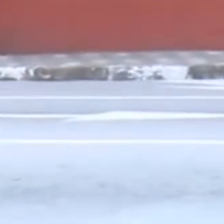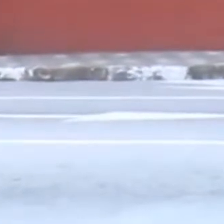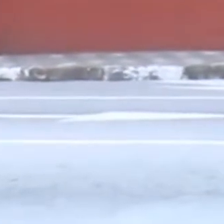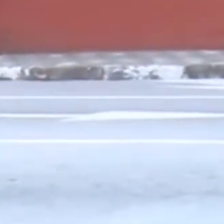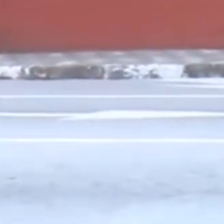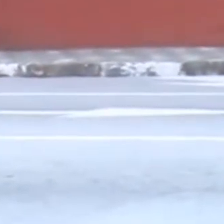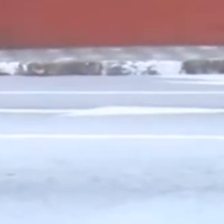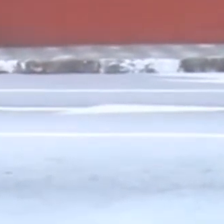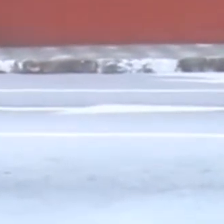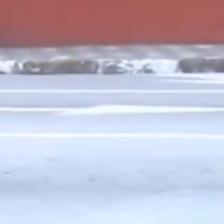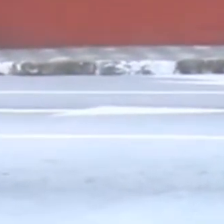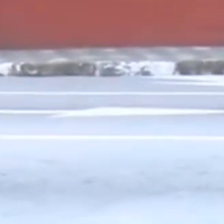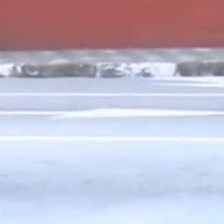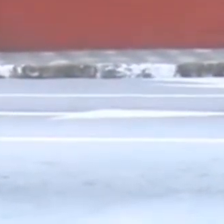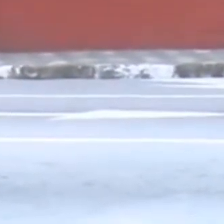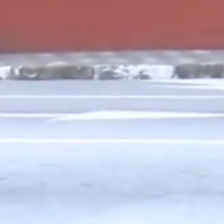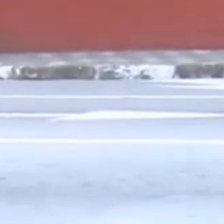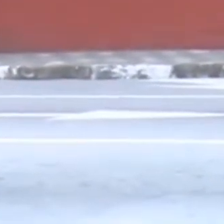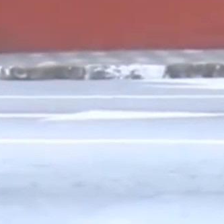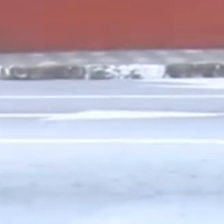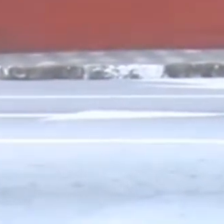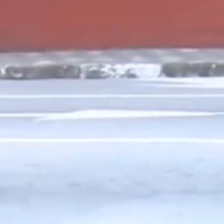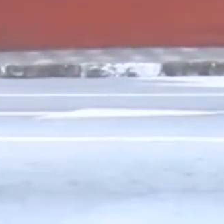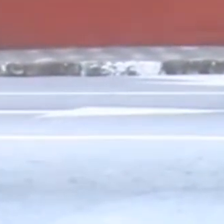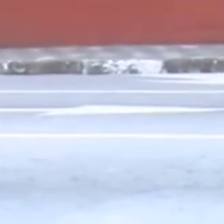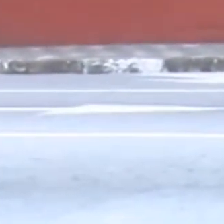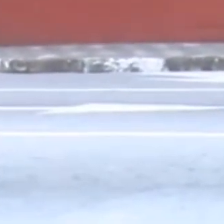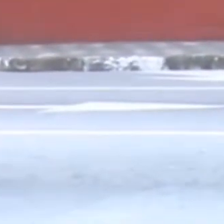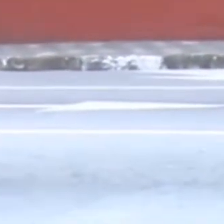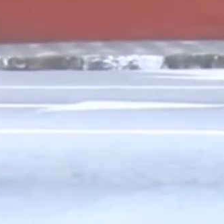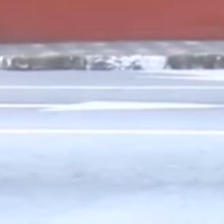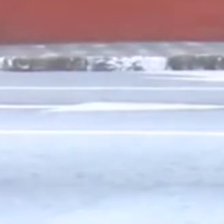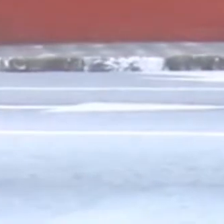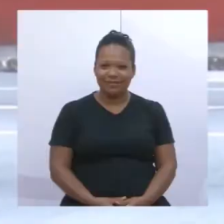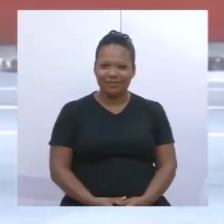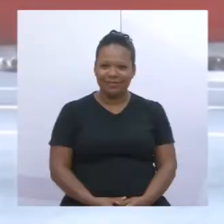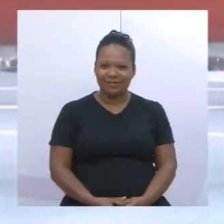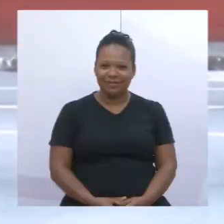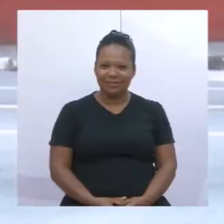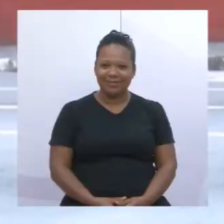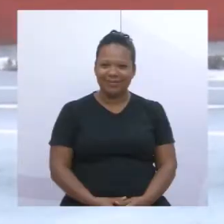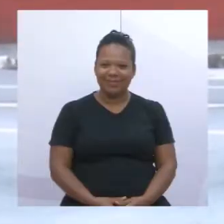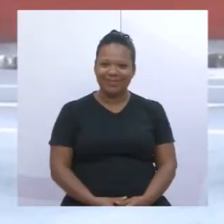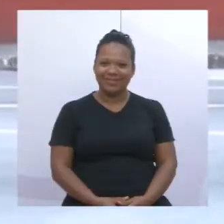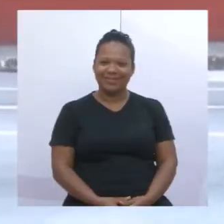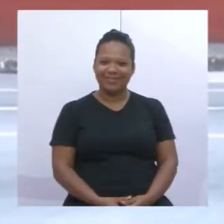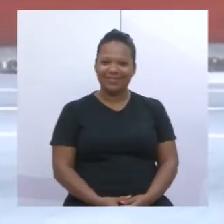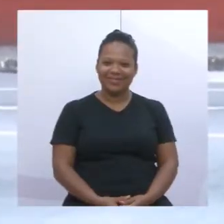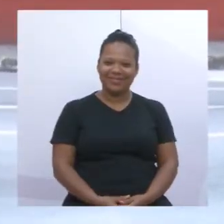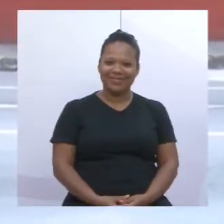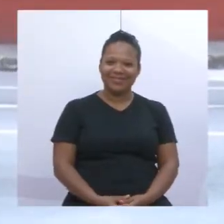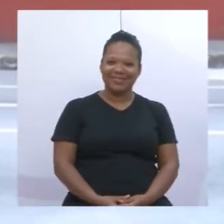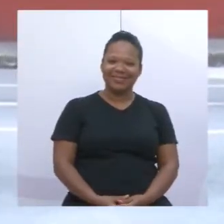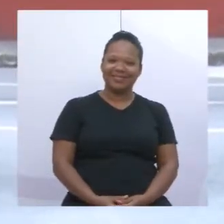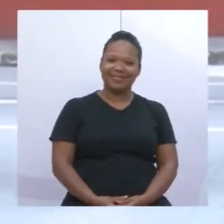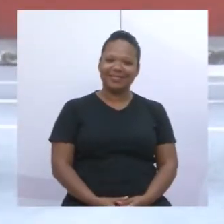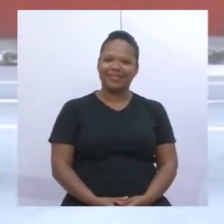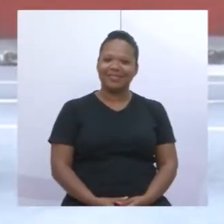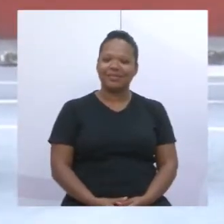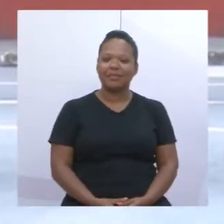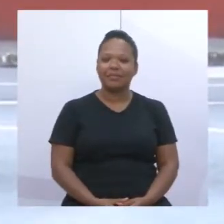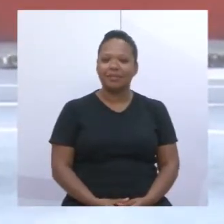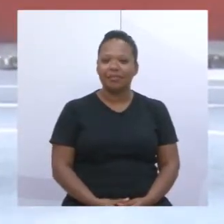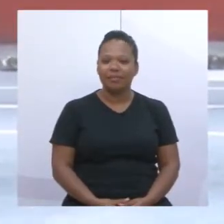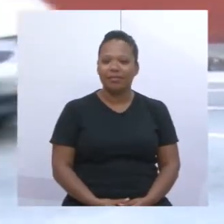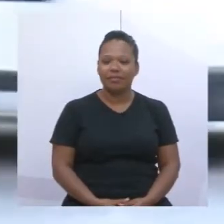no momento. E aí essa é a opção mais válida para ela, ocupar uma coisa que já não tem, que tem uma demanda grande,